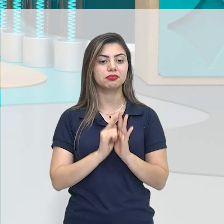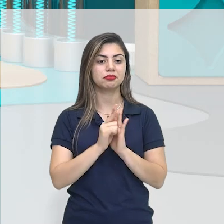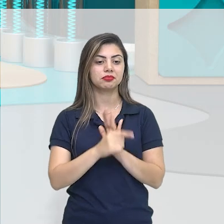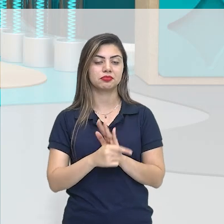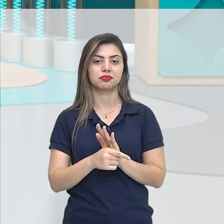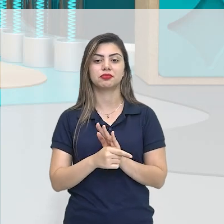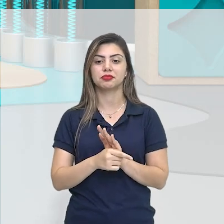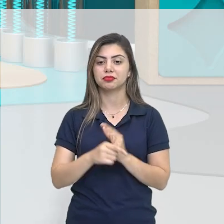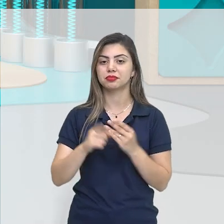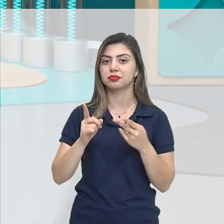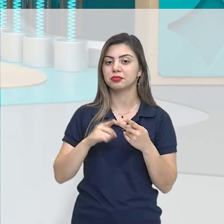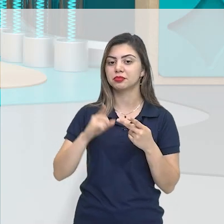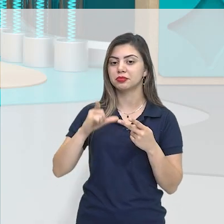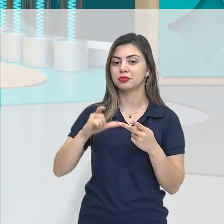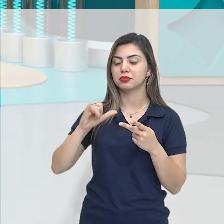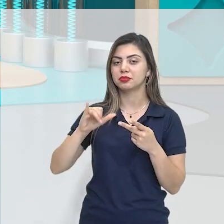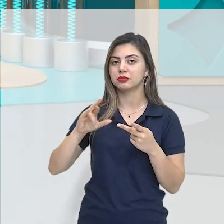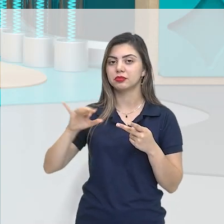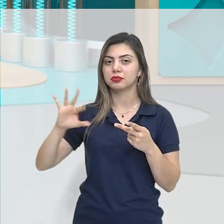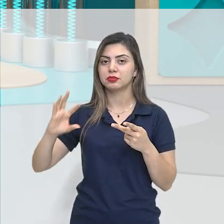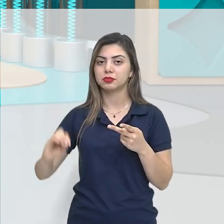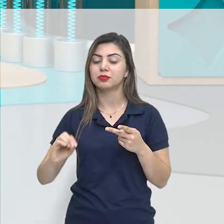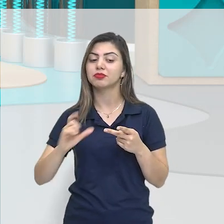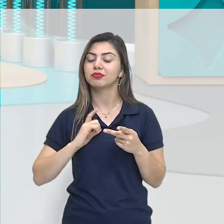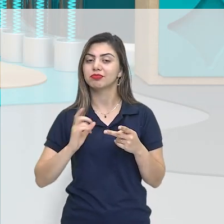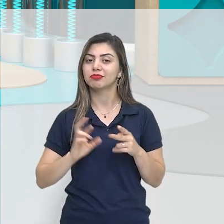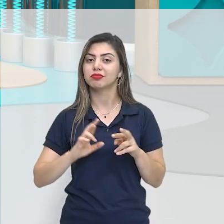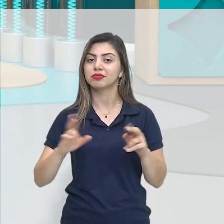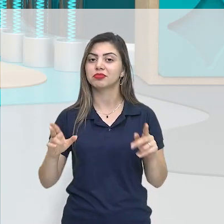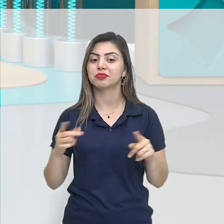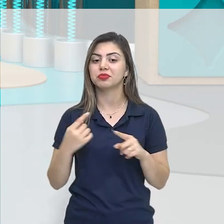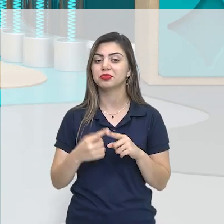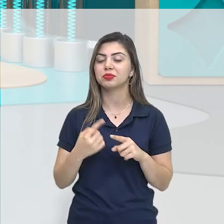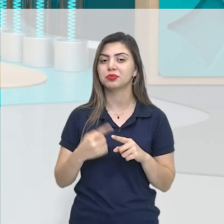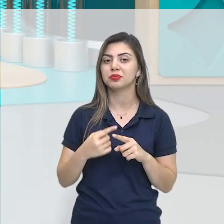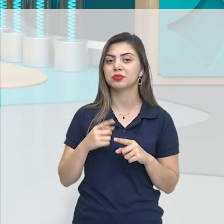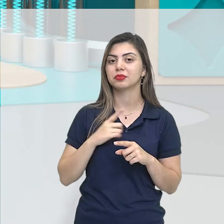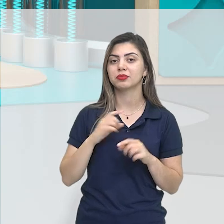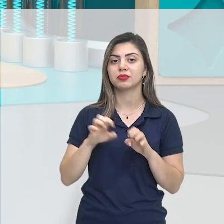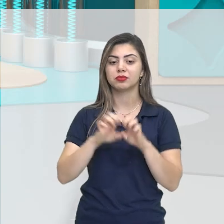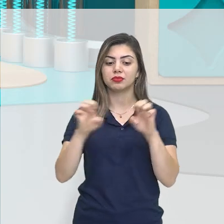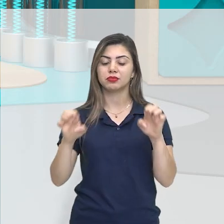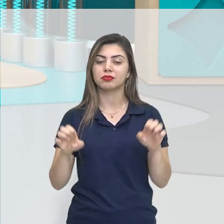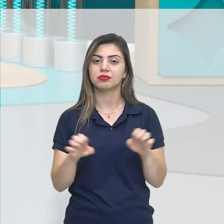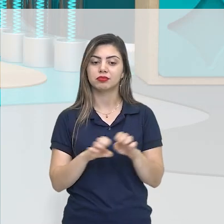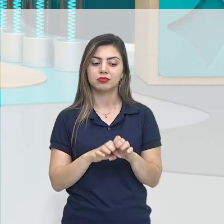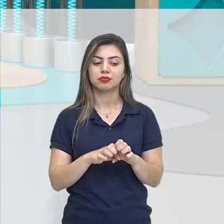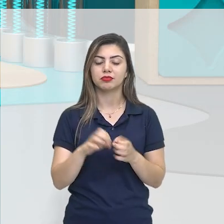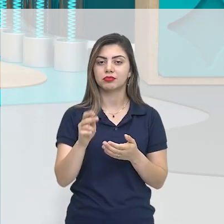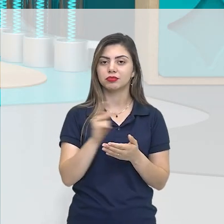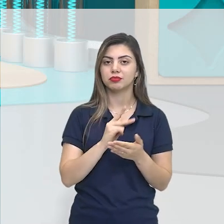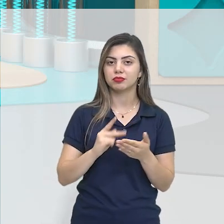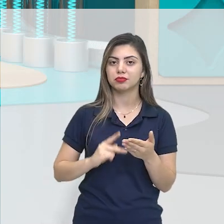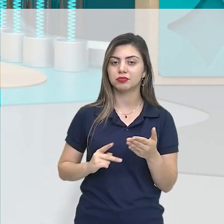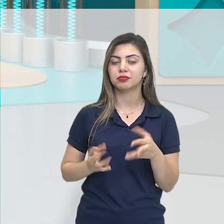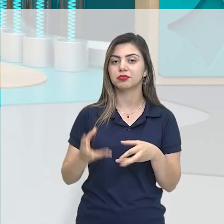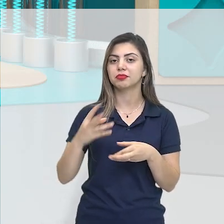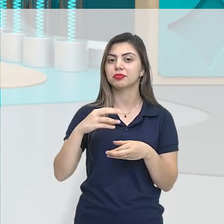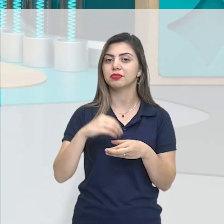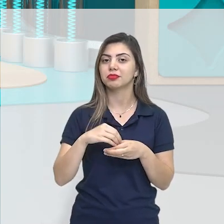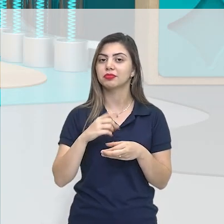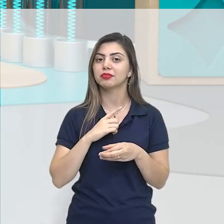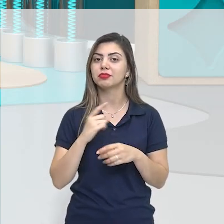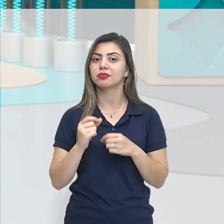lírico, ele já se diferencia porque ele é composto da estrutura do poema, e dentro do poema vai ter o